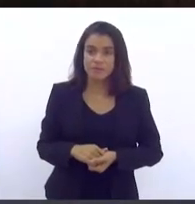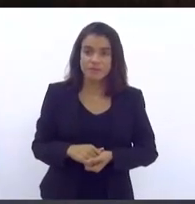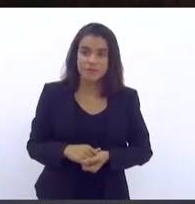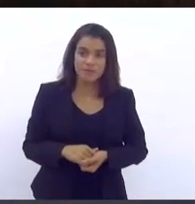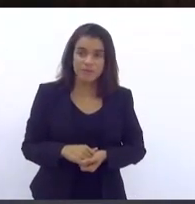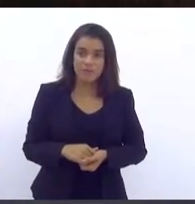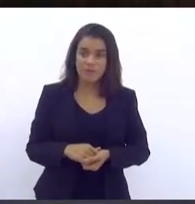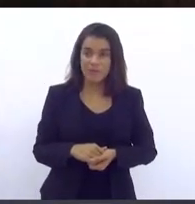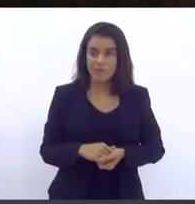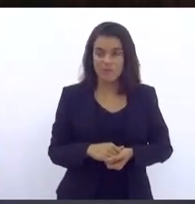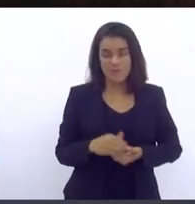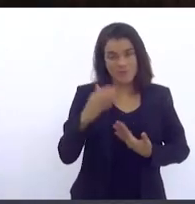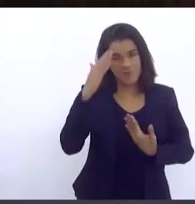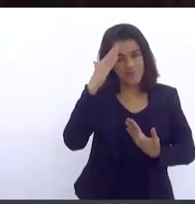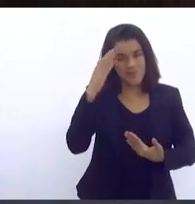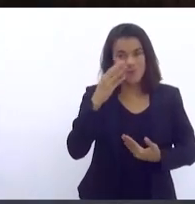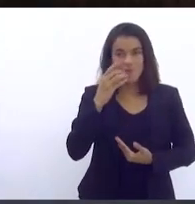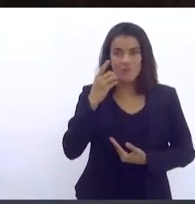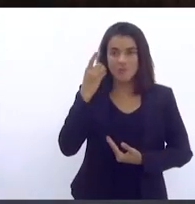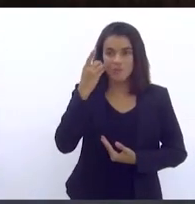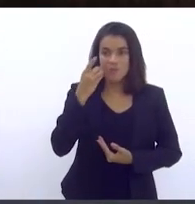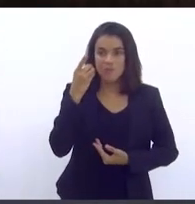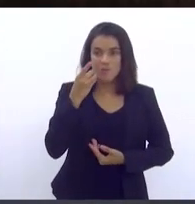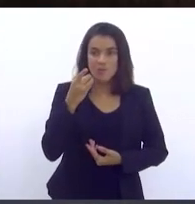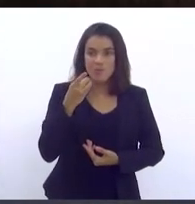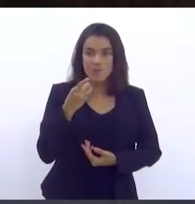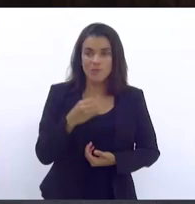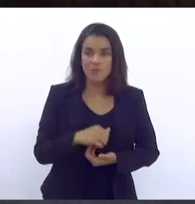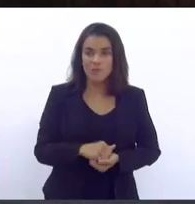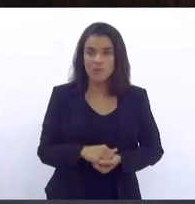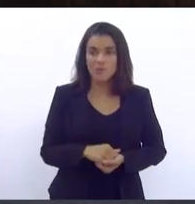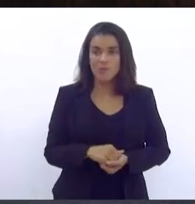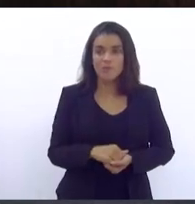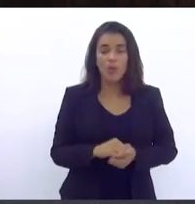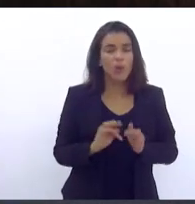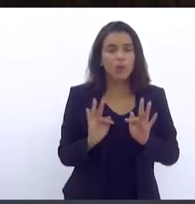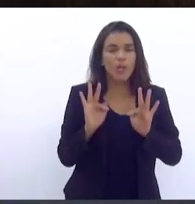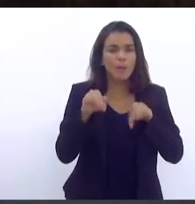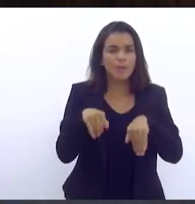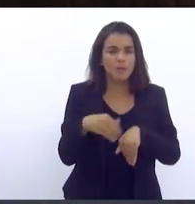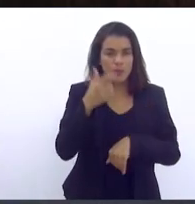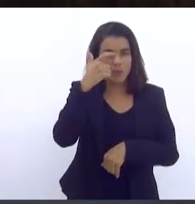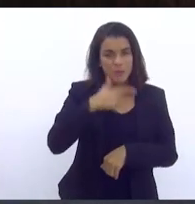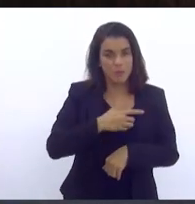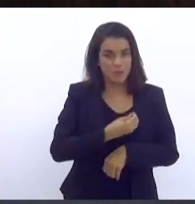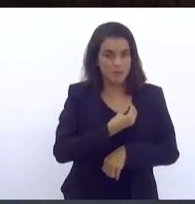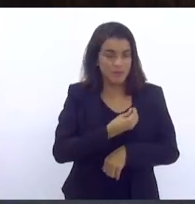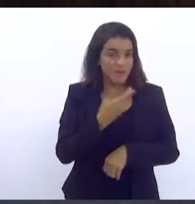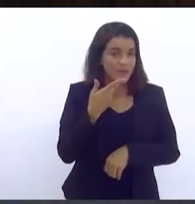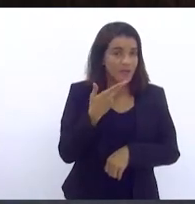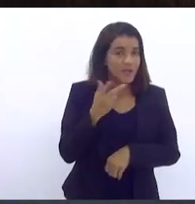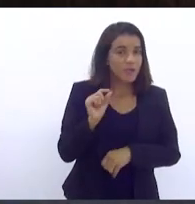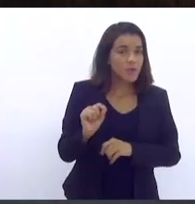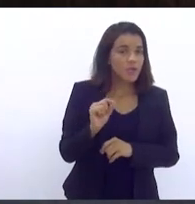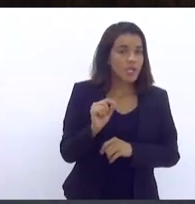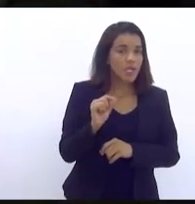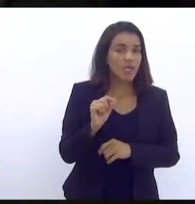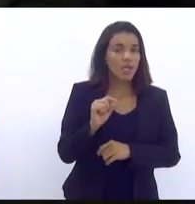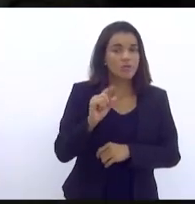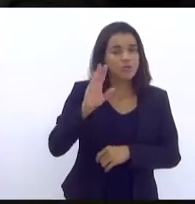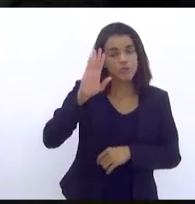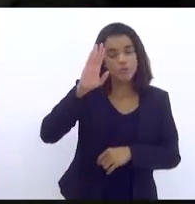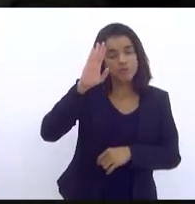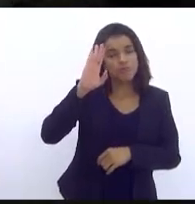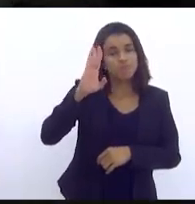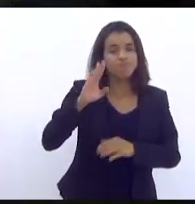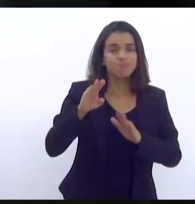Público Obrigado deputada eu eu termino a minha participação aqui falando do princípio da Igualdade